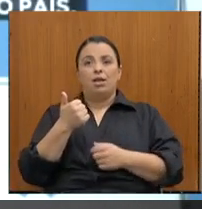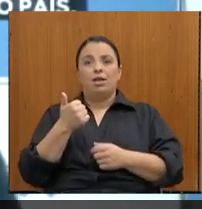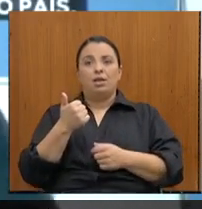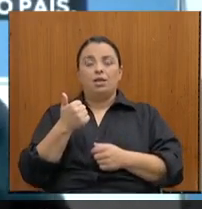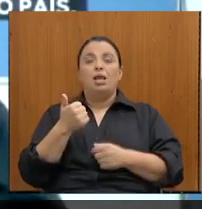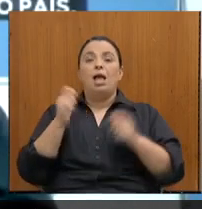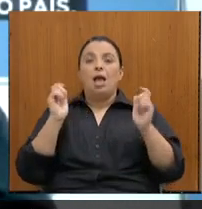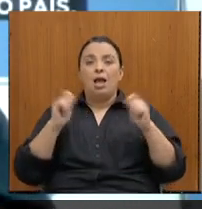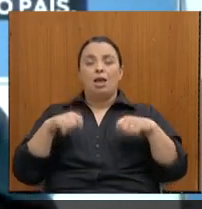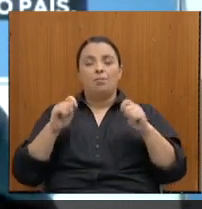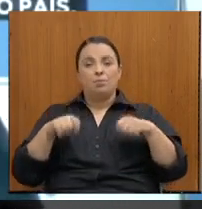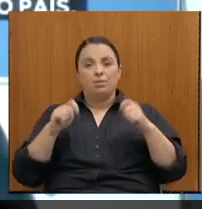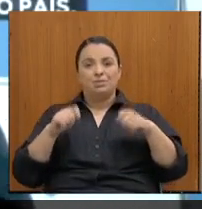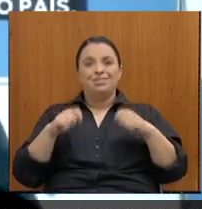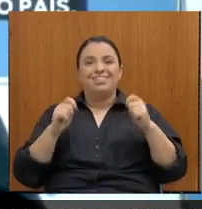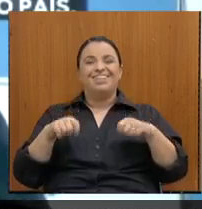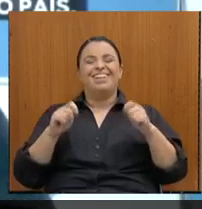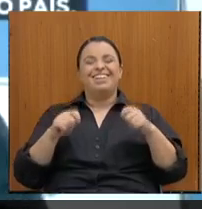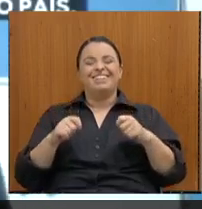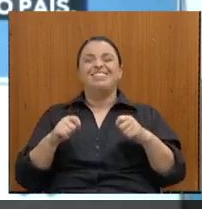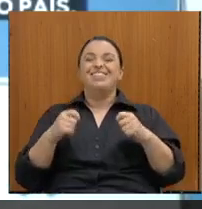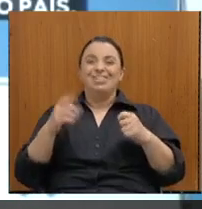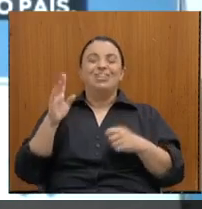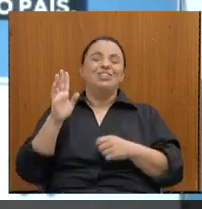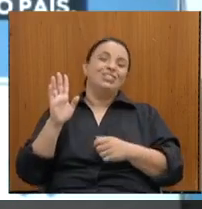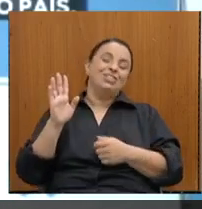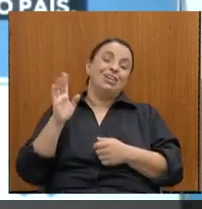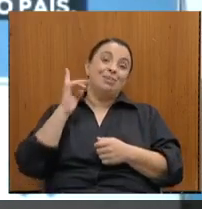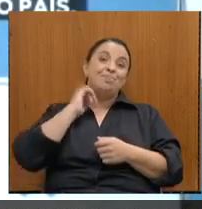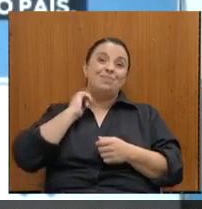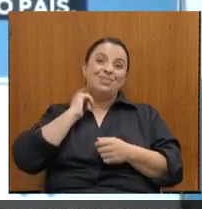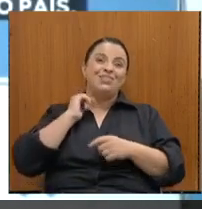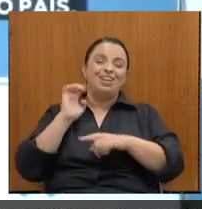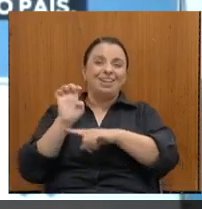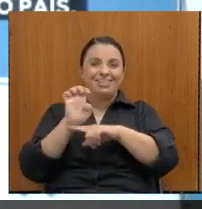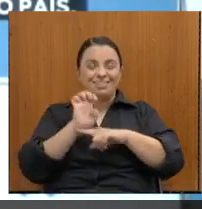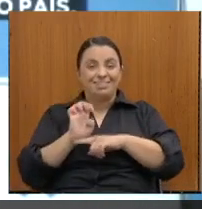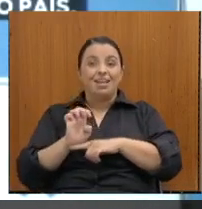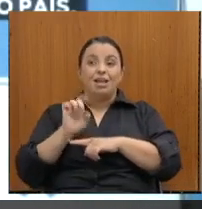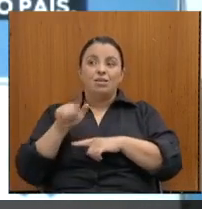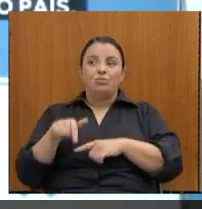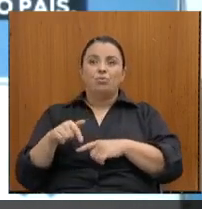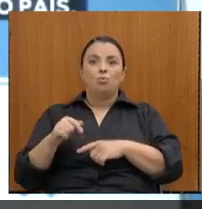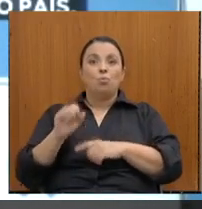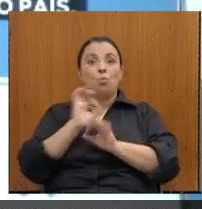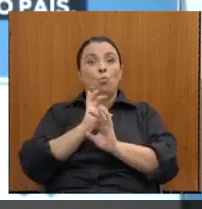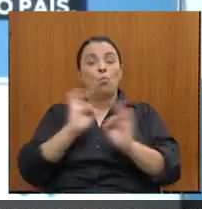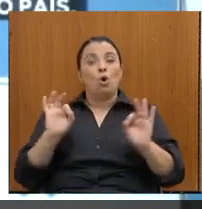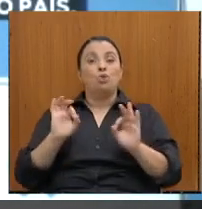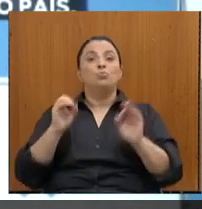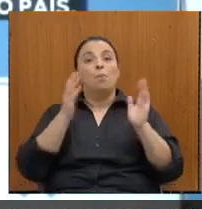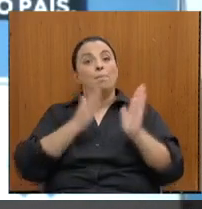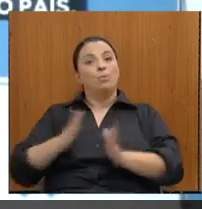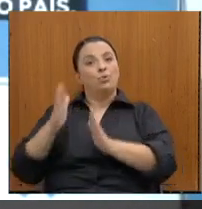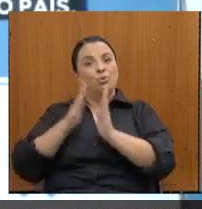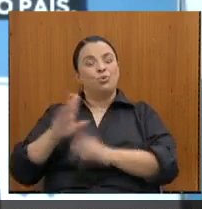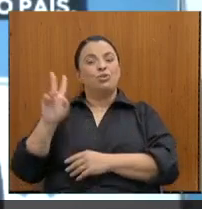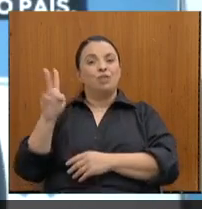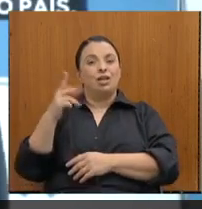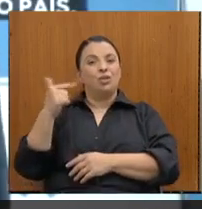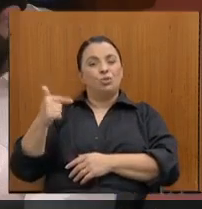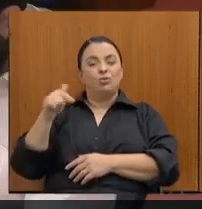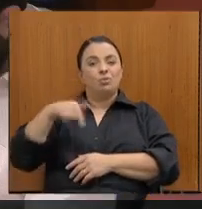capacidade do Estado de Minas Gerais em ser um grande produtor de hidrogênio no Brasil